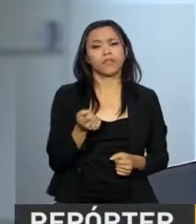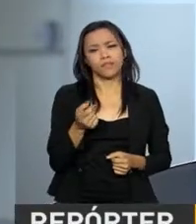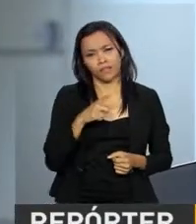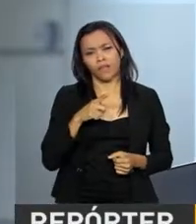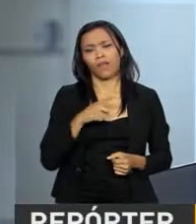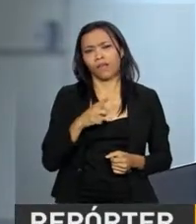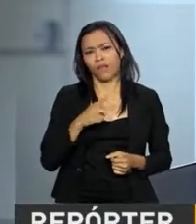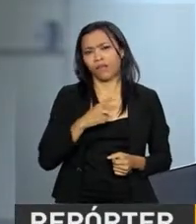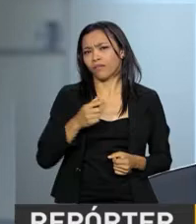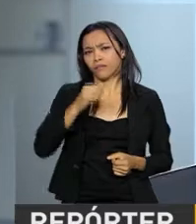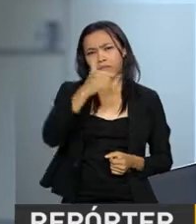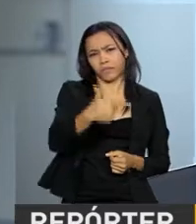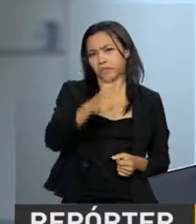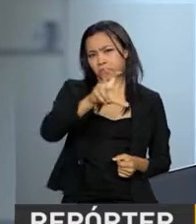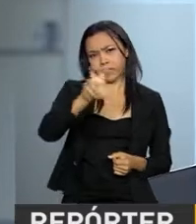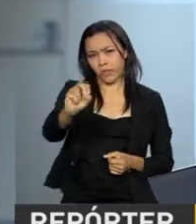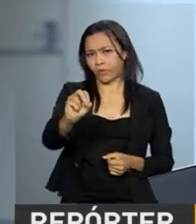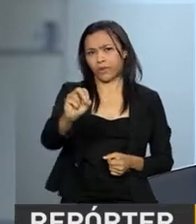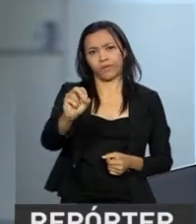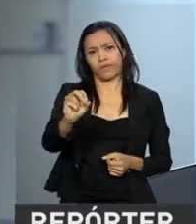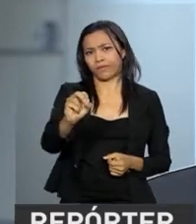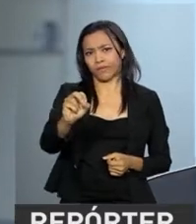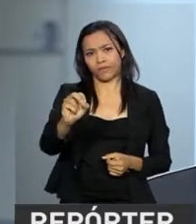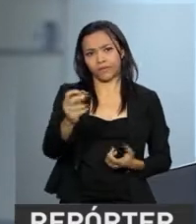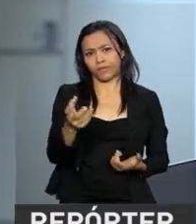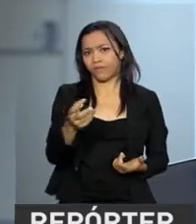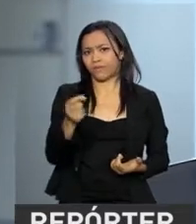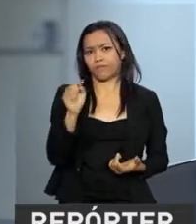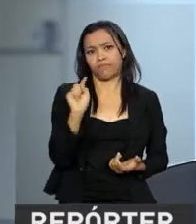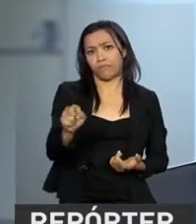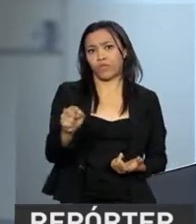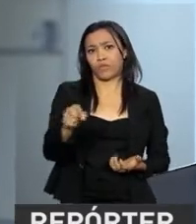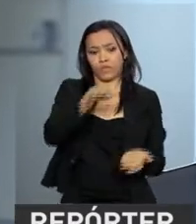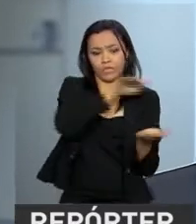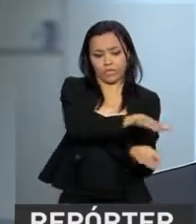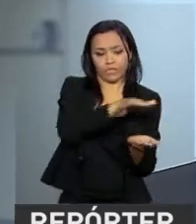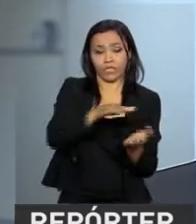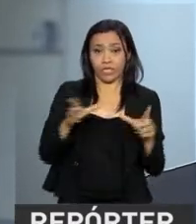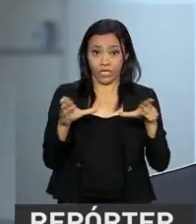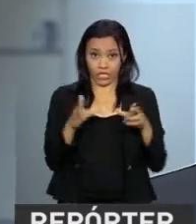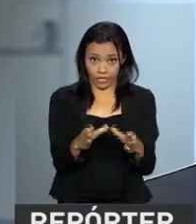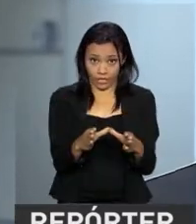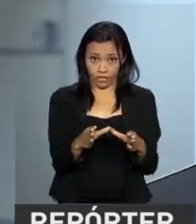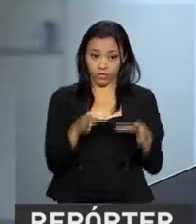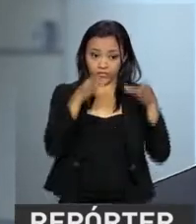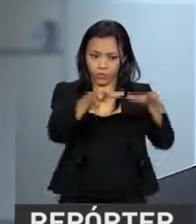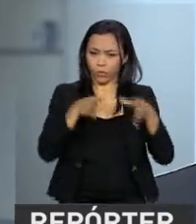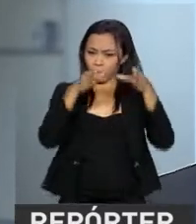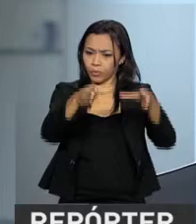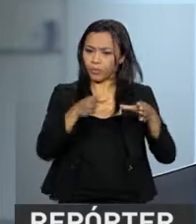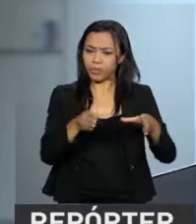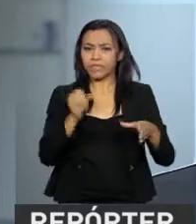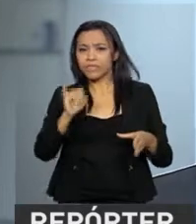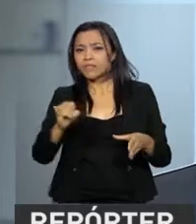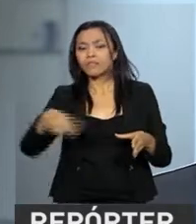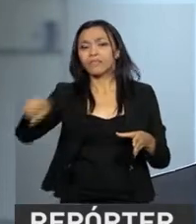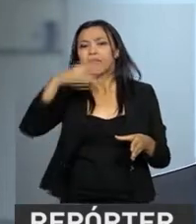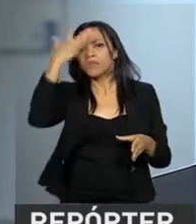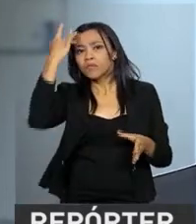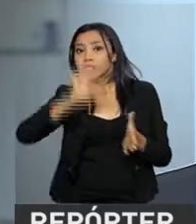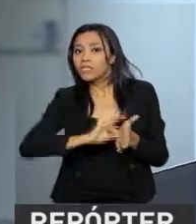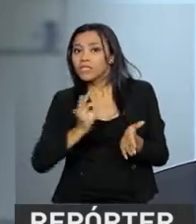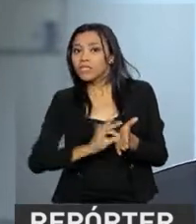absolutos 250 aproximadamente 250 mil kits só representa essa gente for considerar o público inscrito